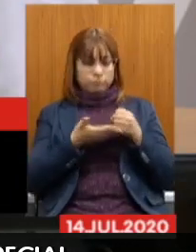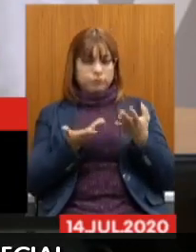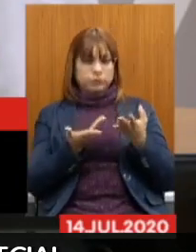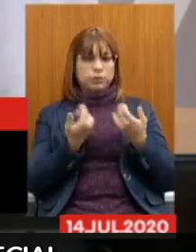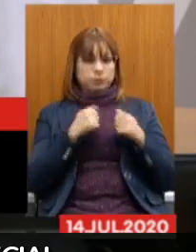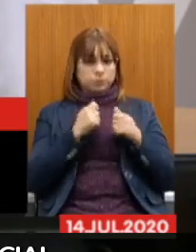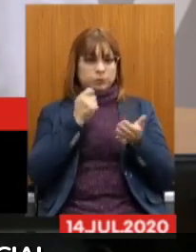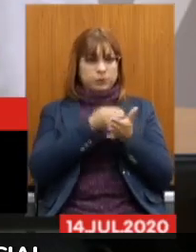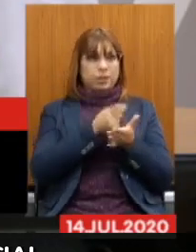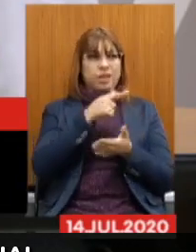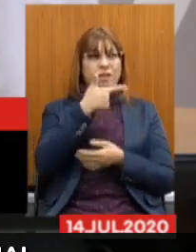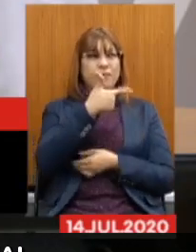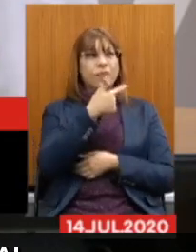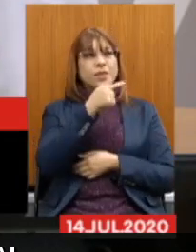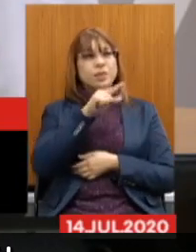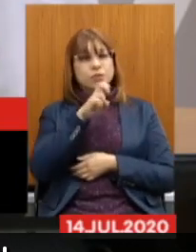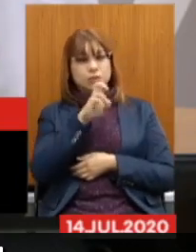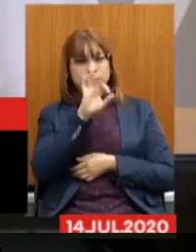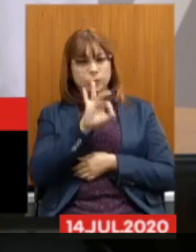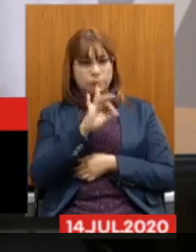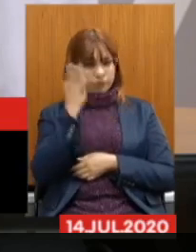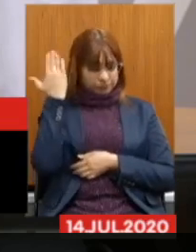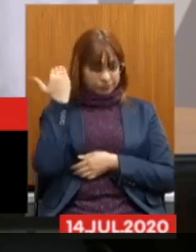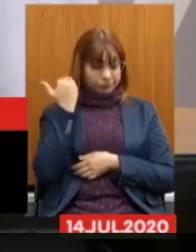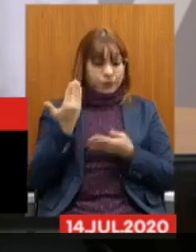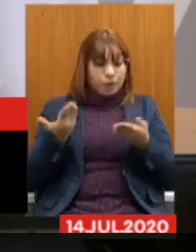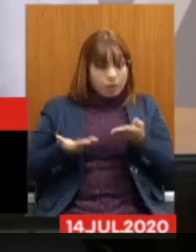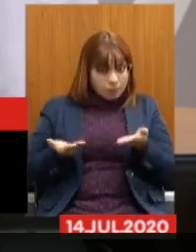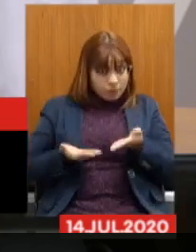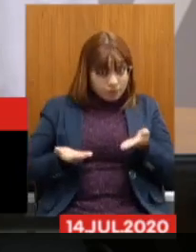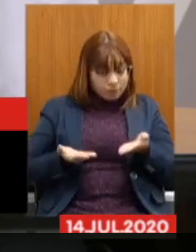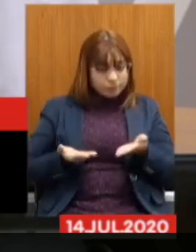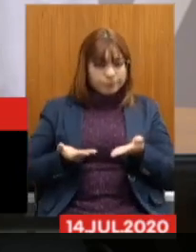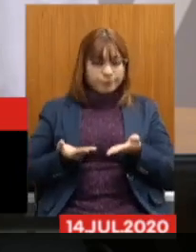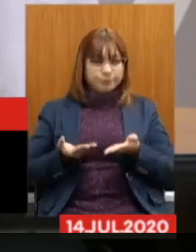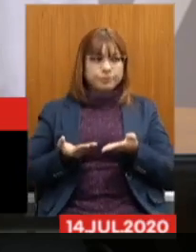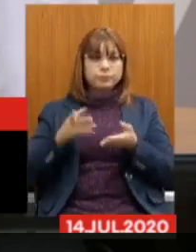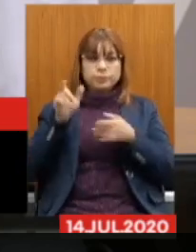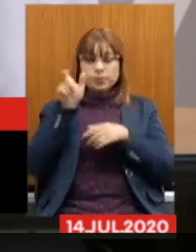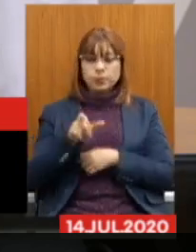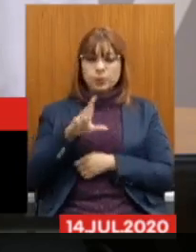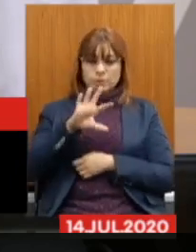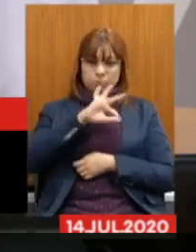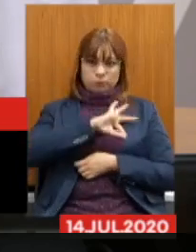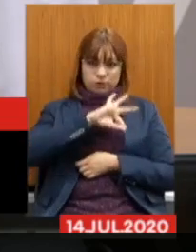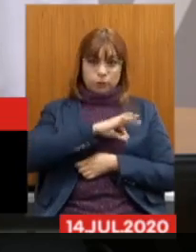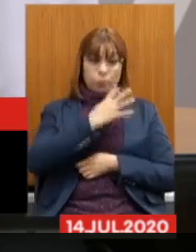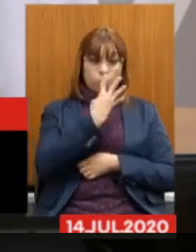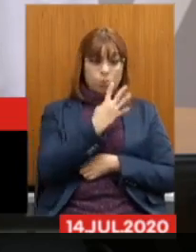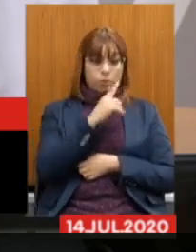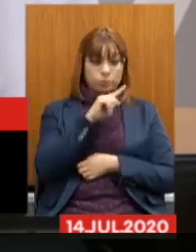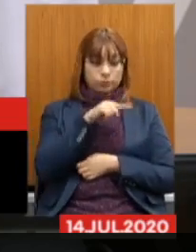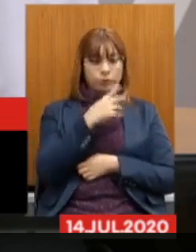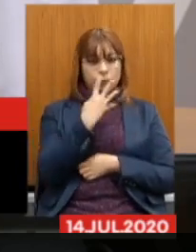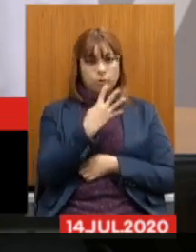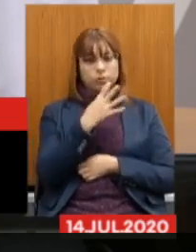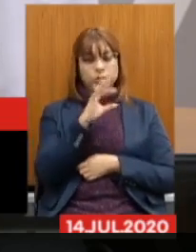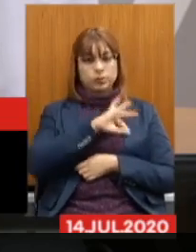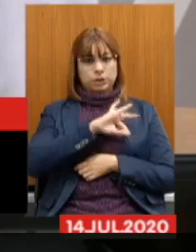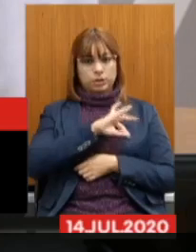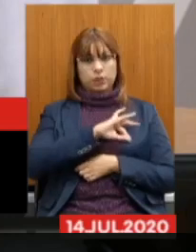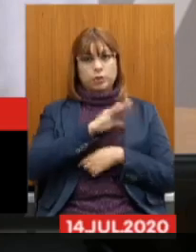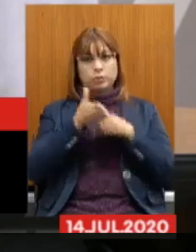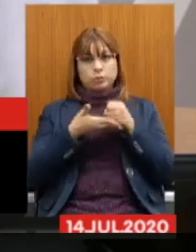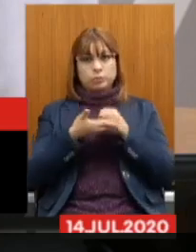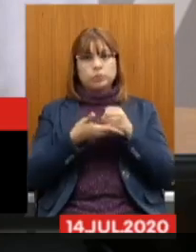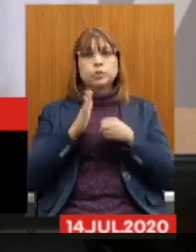imposto de renda, que era 27,5%. Hoje, quem ganha 4,4 salários mínimos já se